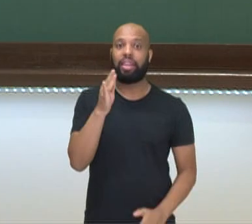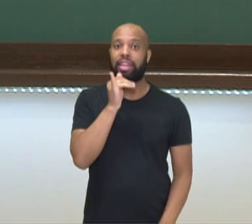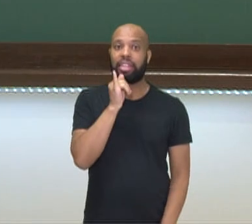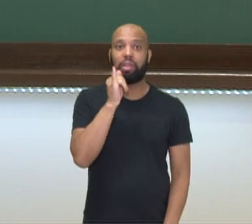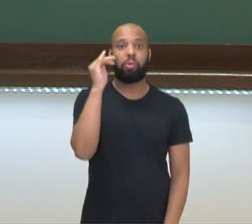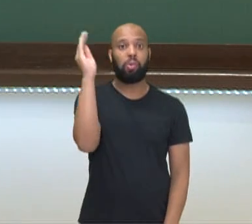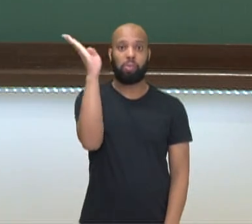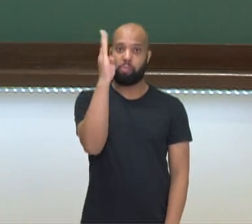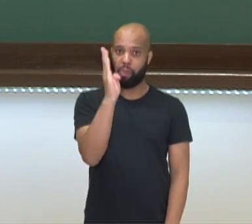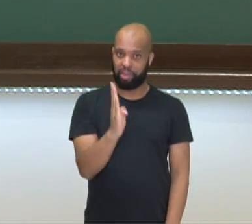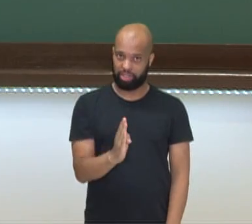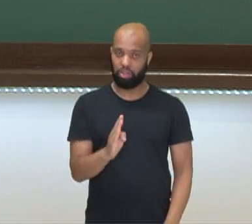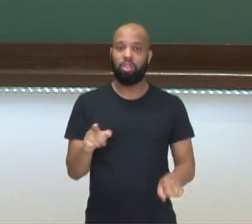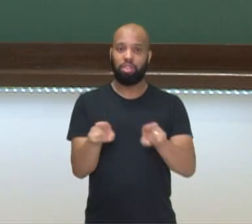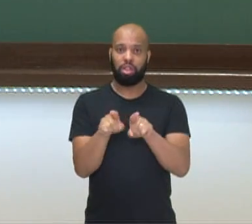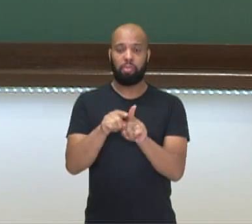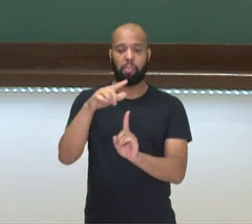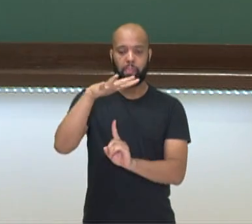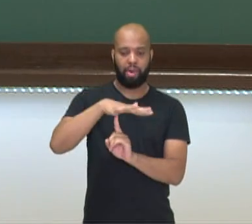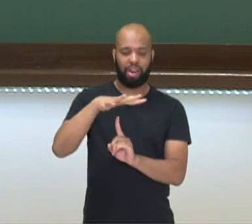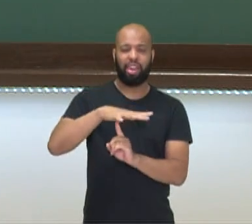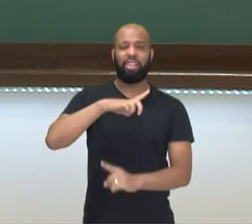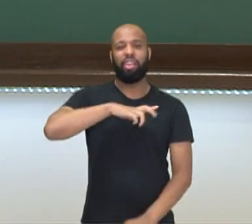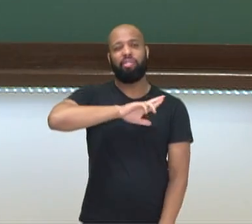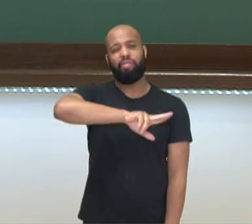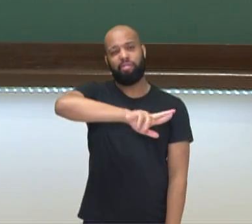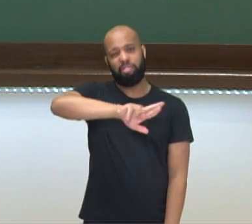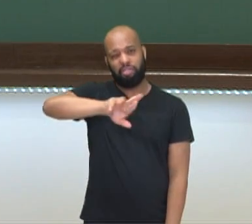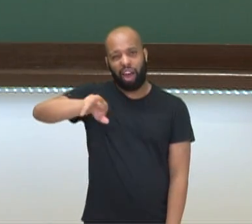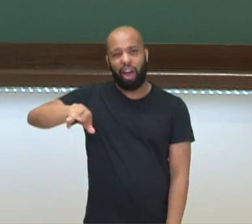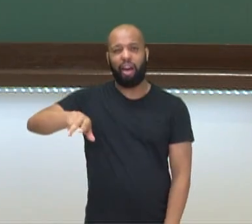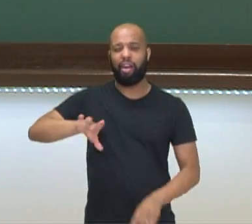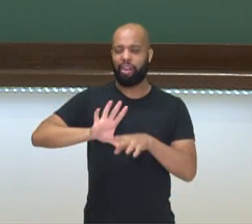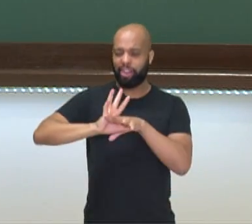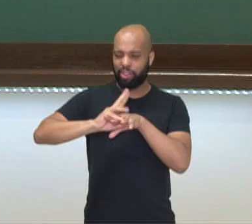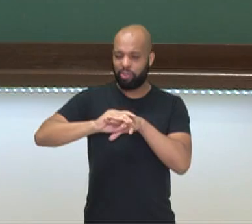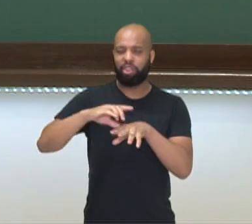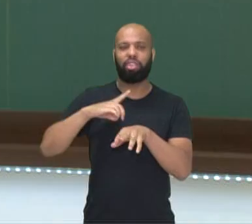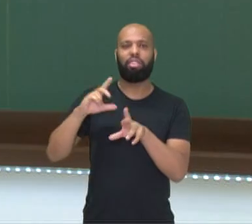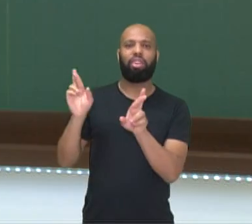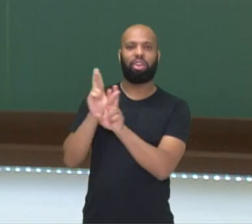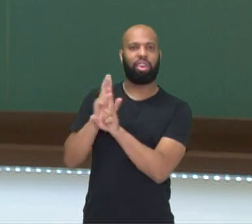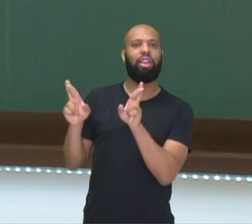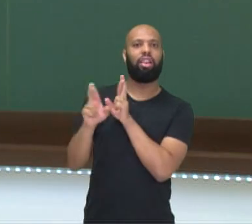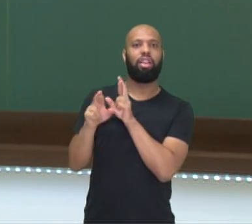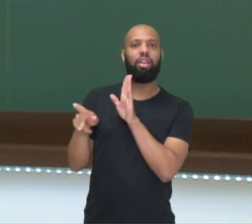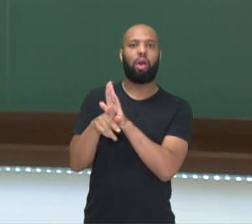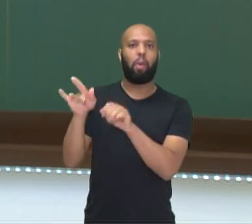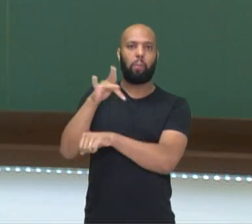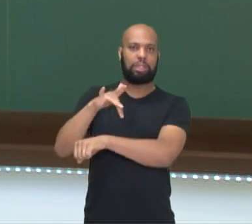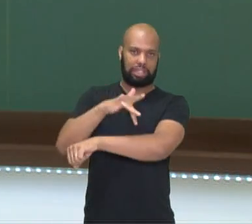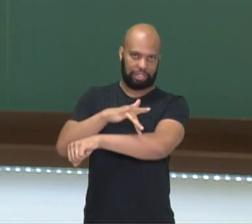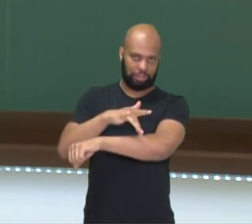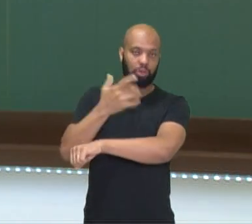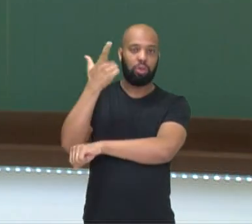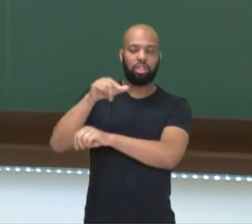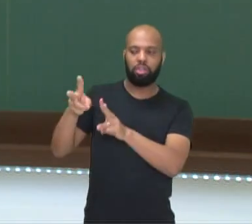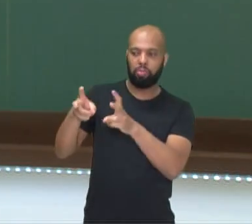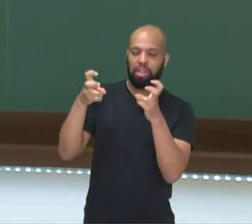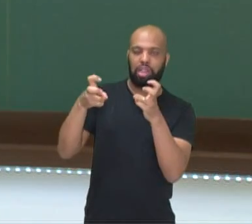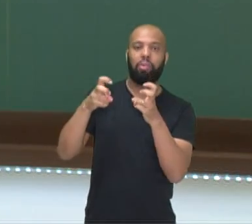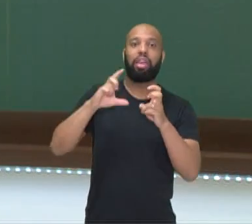no Paraná, existem muitas doenças que estão associadas com o mosquito. E a gente percebe isso no noticiário.